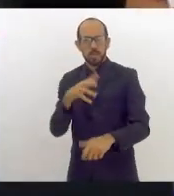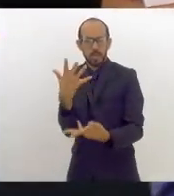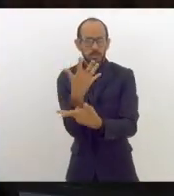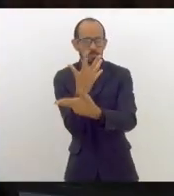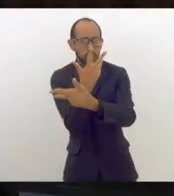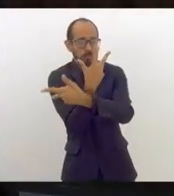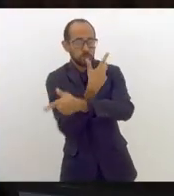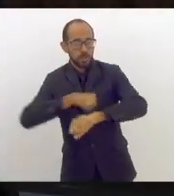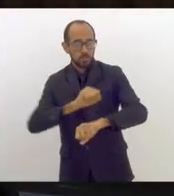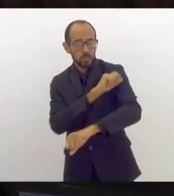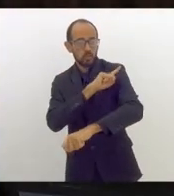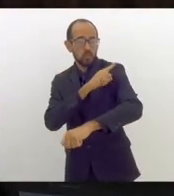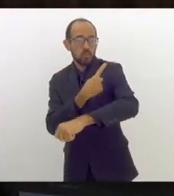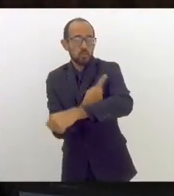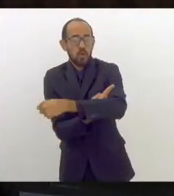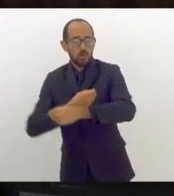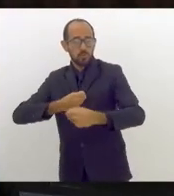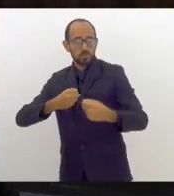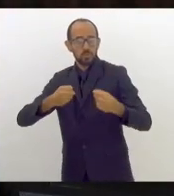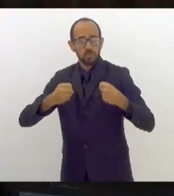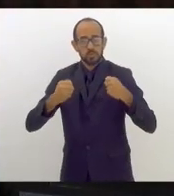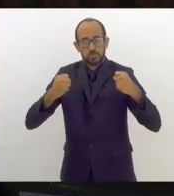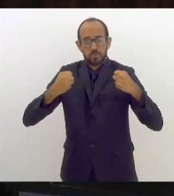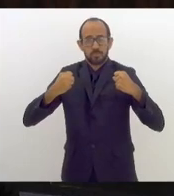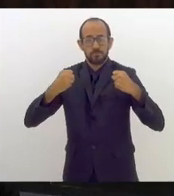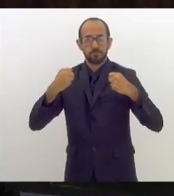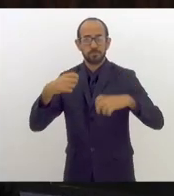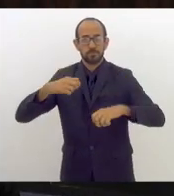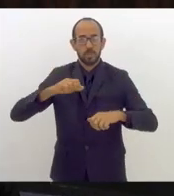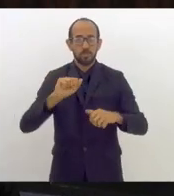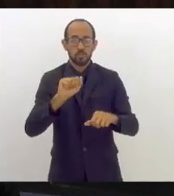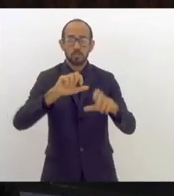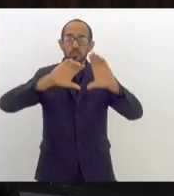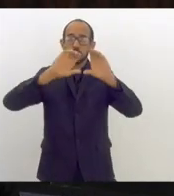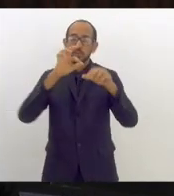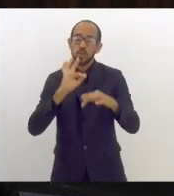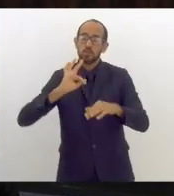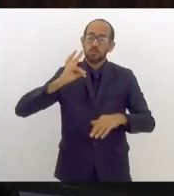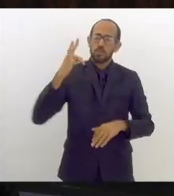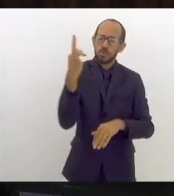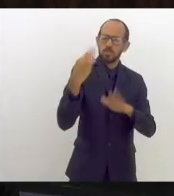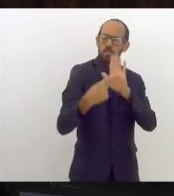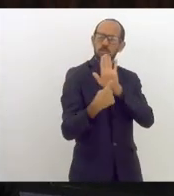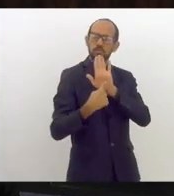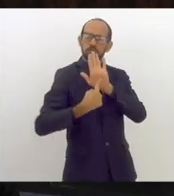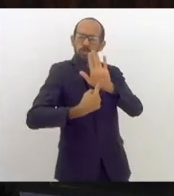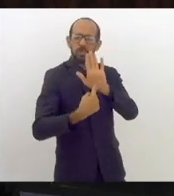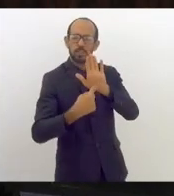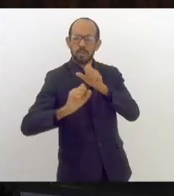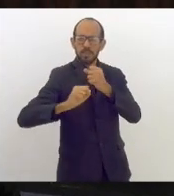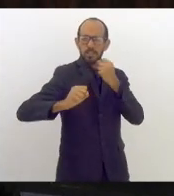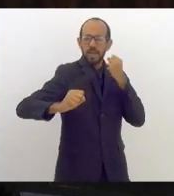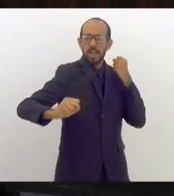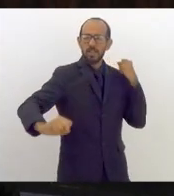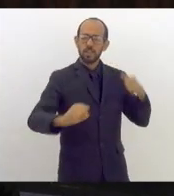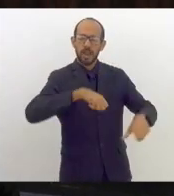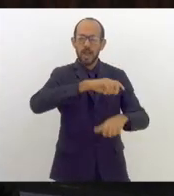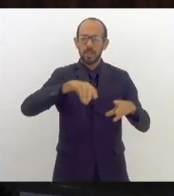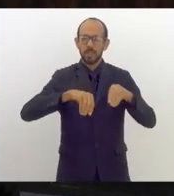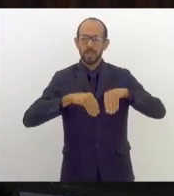espere forte pague tocou conosco e o teu futuro Espera só para te